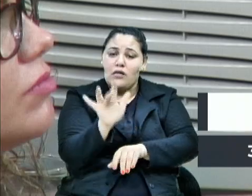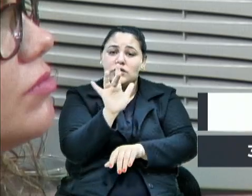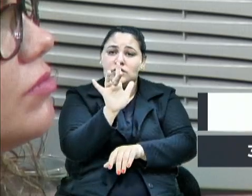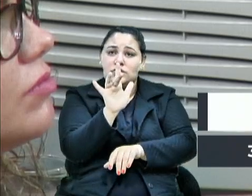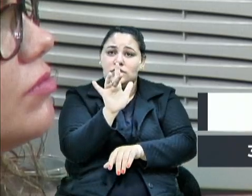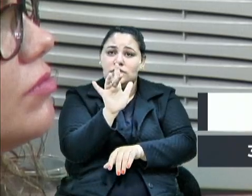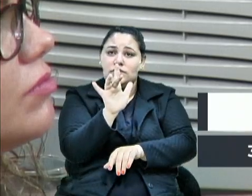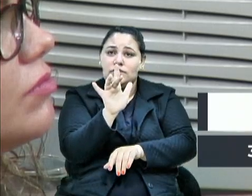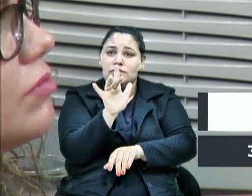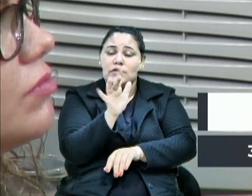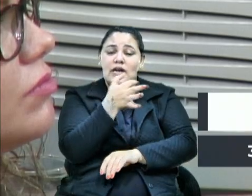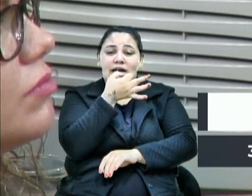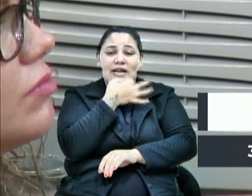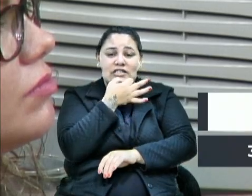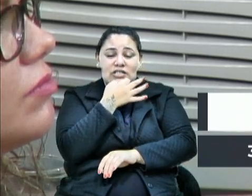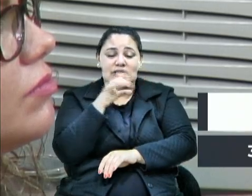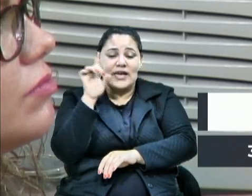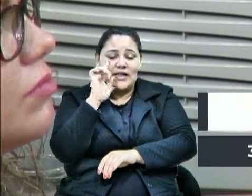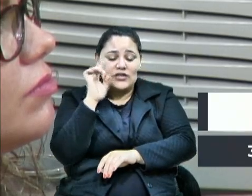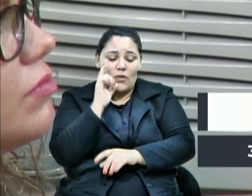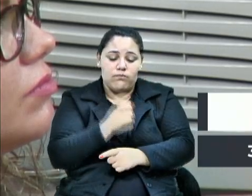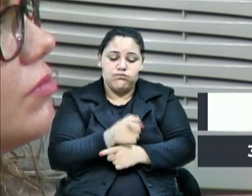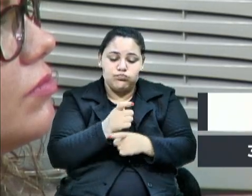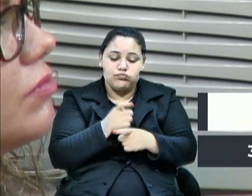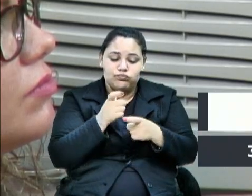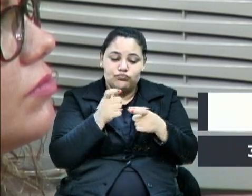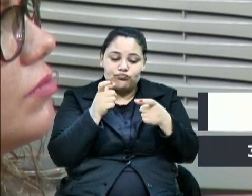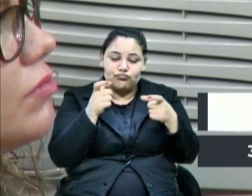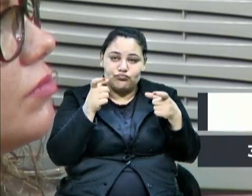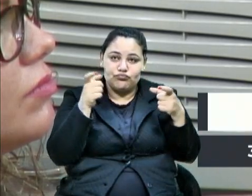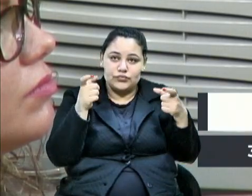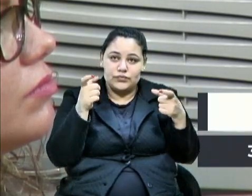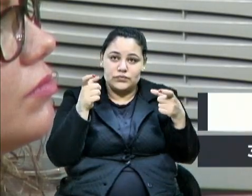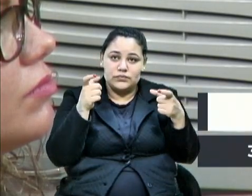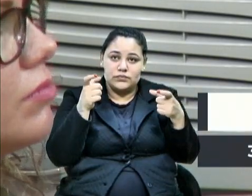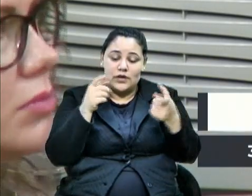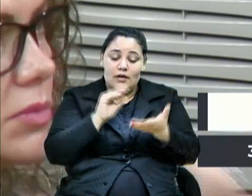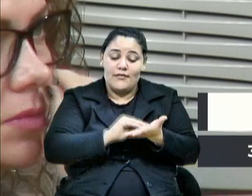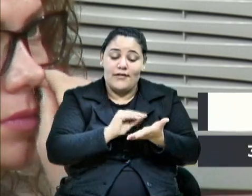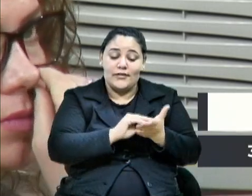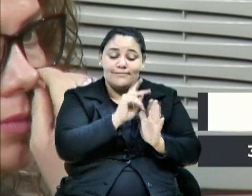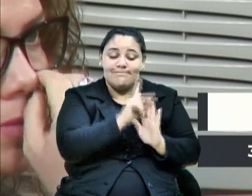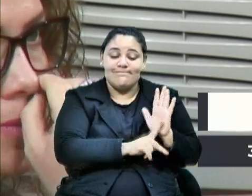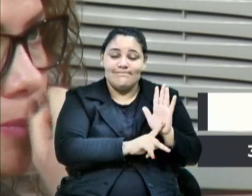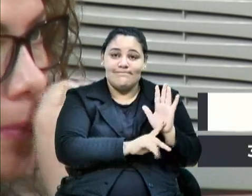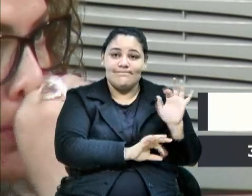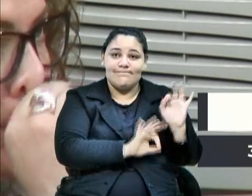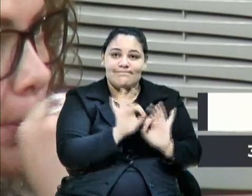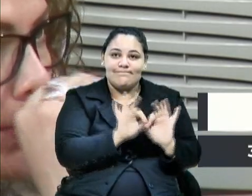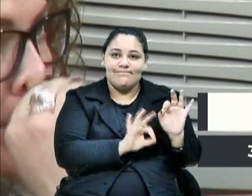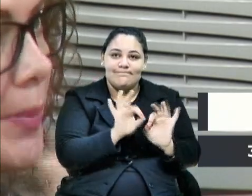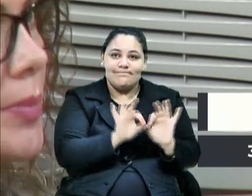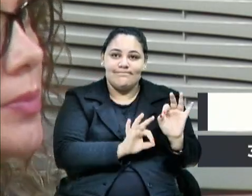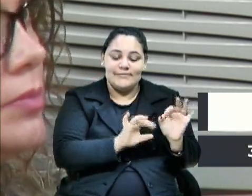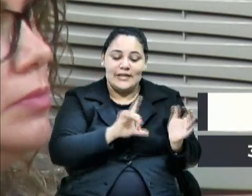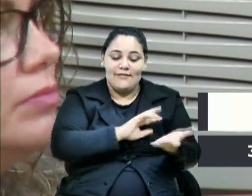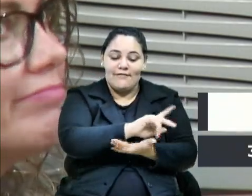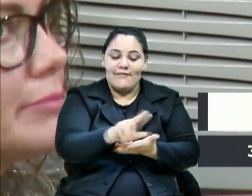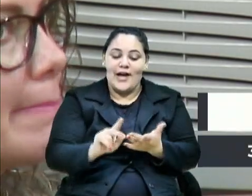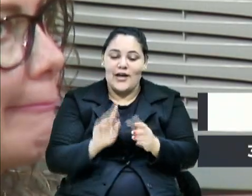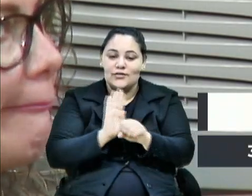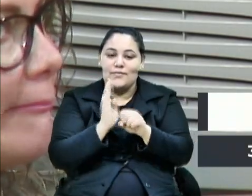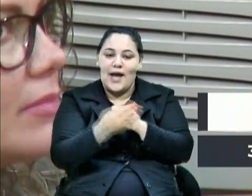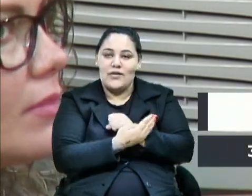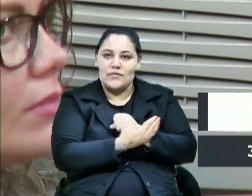Caxias está cada dia crescendo mais e falta projetos e planejamentos. Tem diversos bairros que ficam em